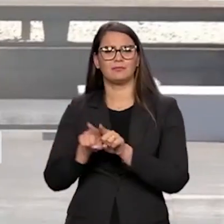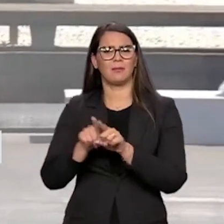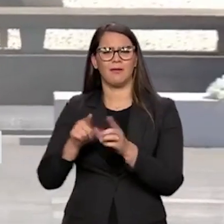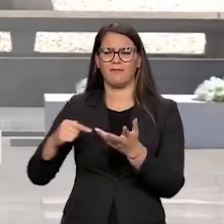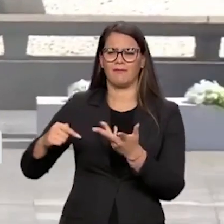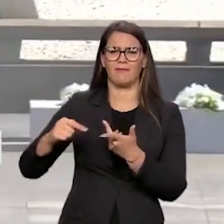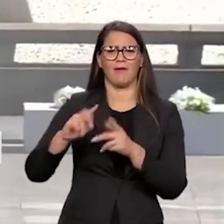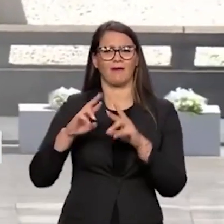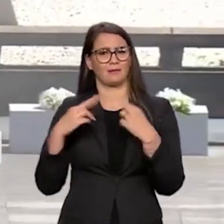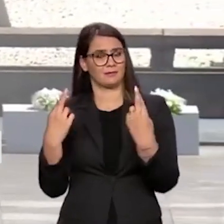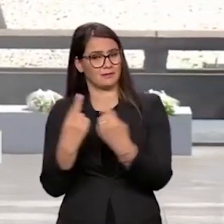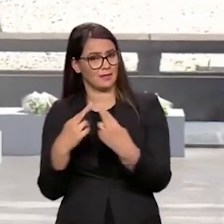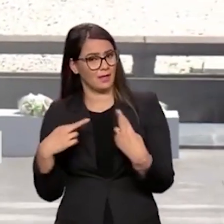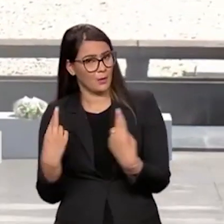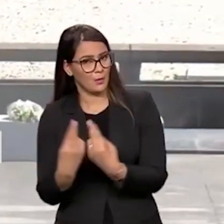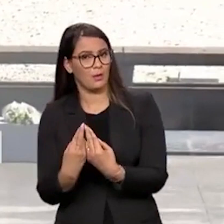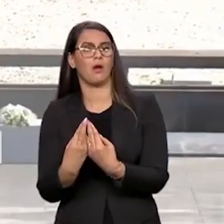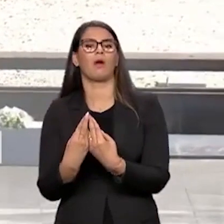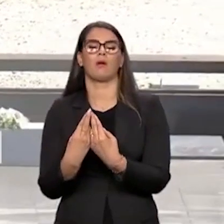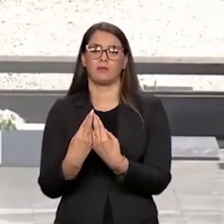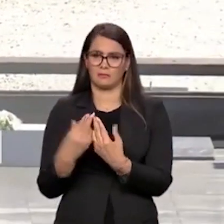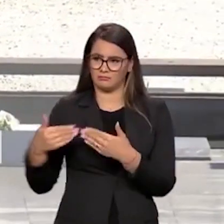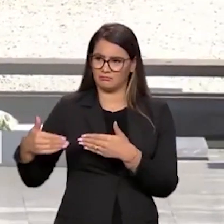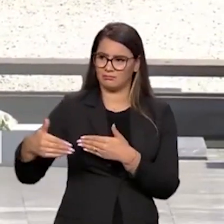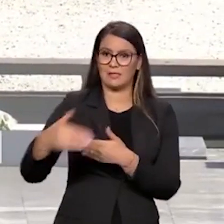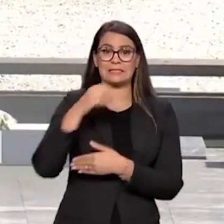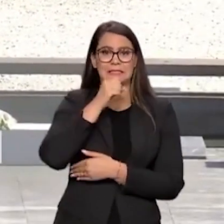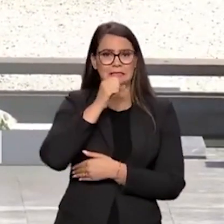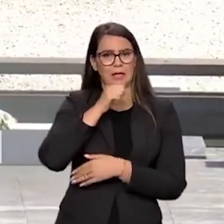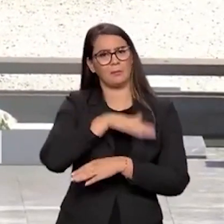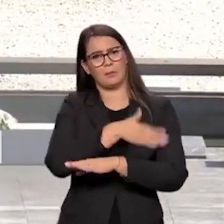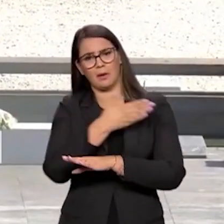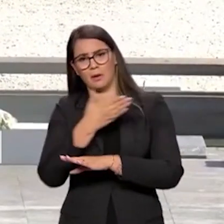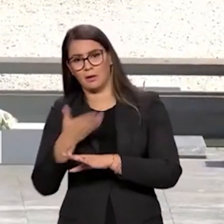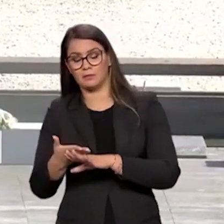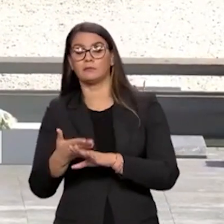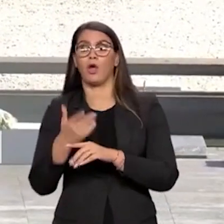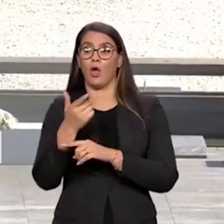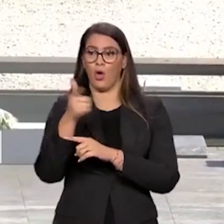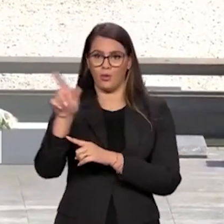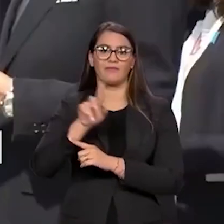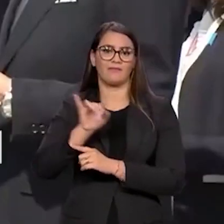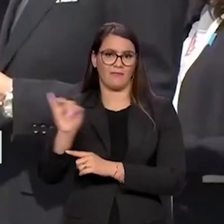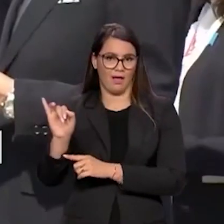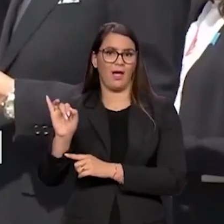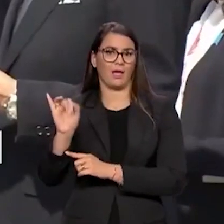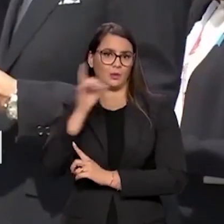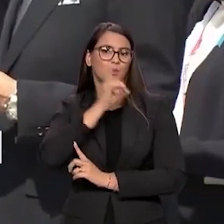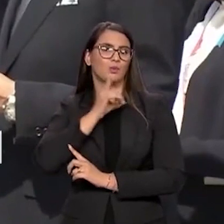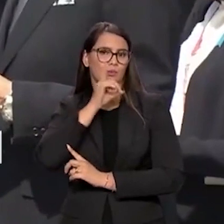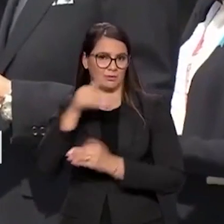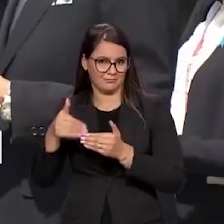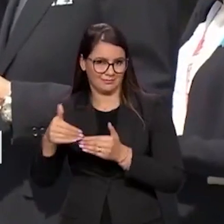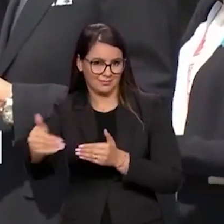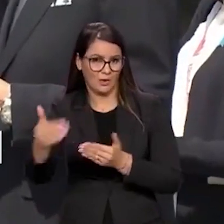reuniões bilaterais já ao longo desse sábado e também terá outras ainda ao longo desse domingo, que já